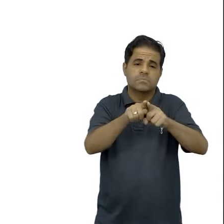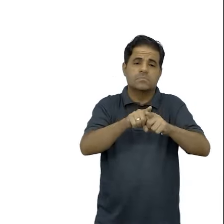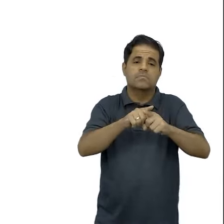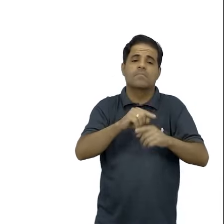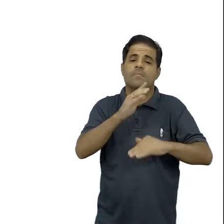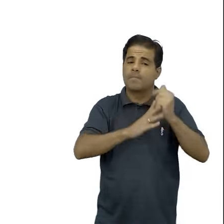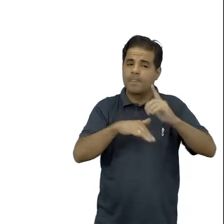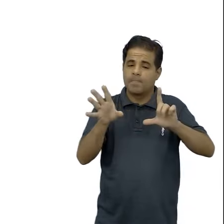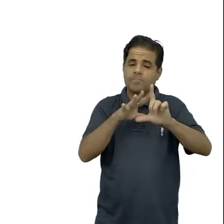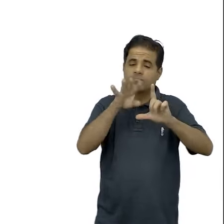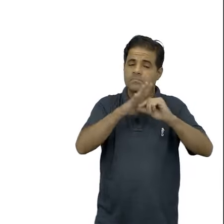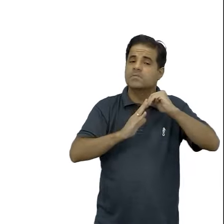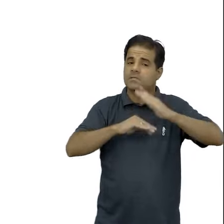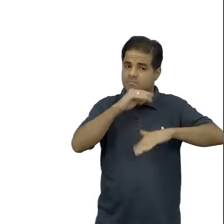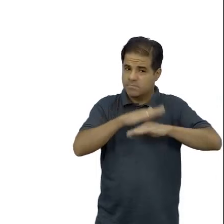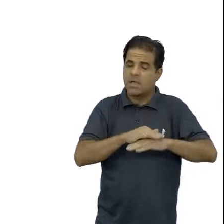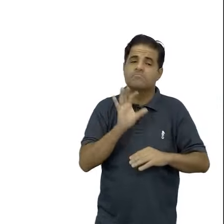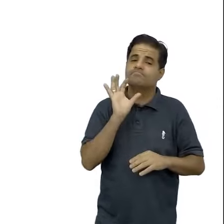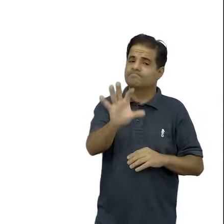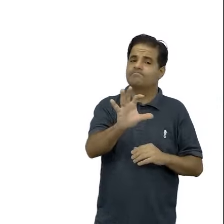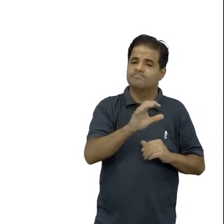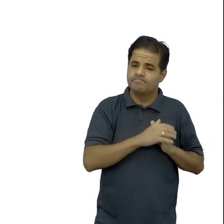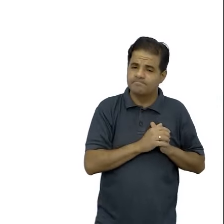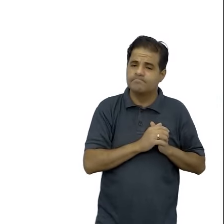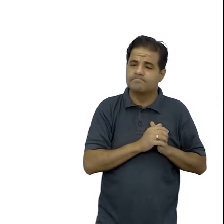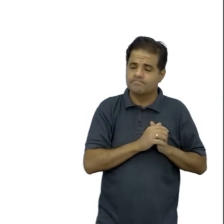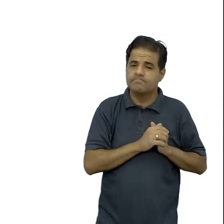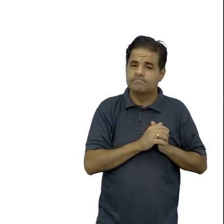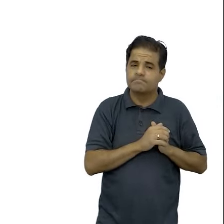matriz de habilidades, ela